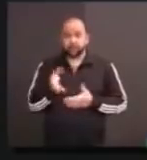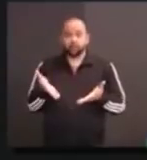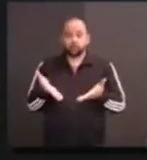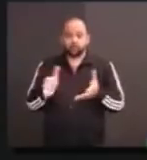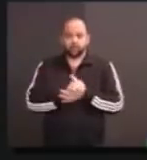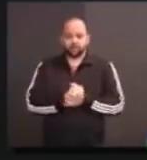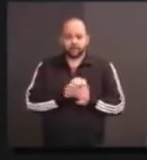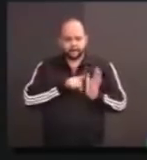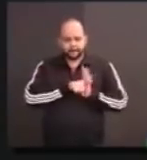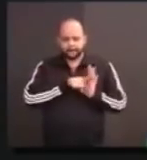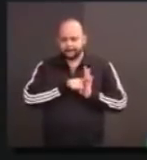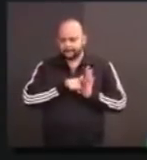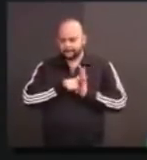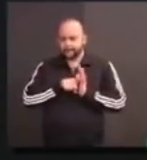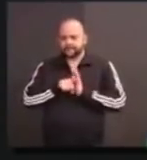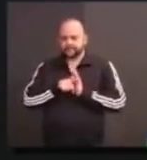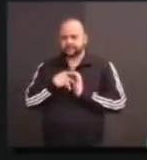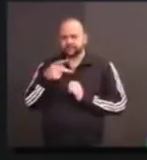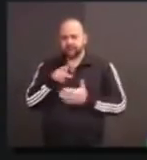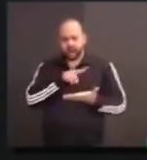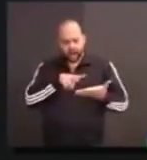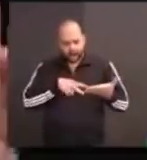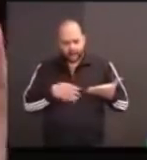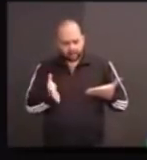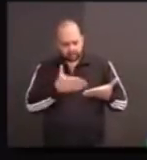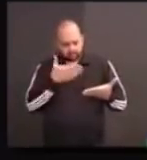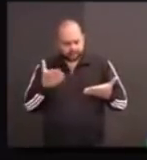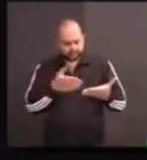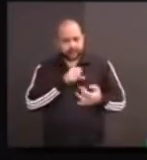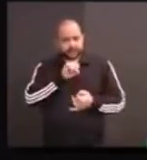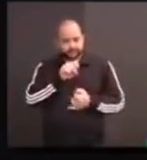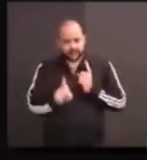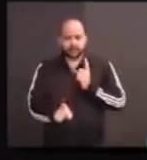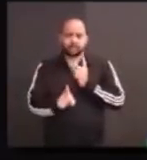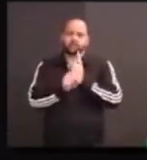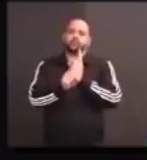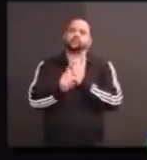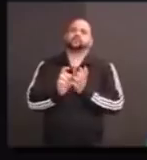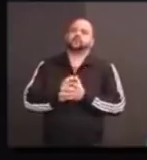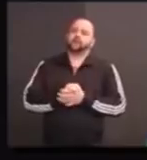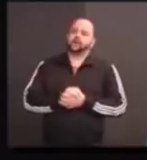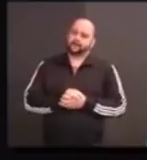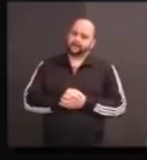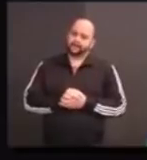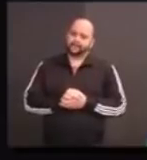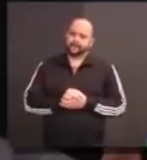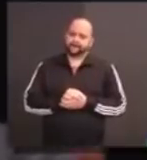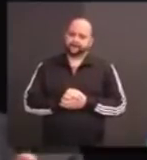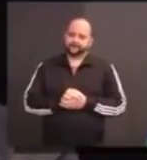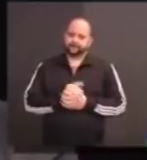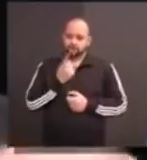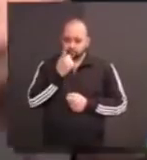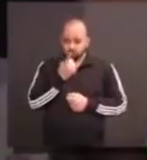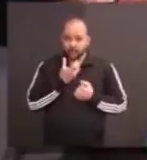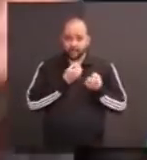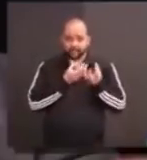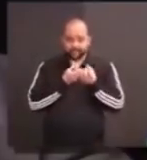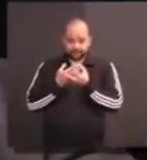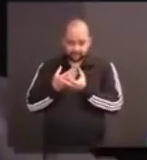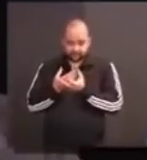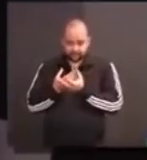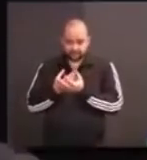pesquisem suas páginas. Se vocês encontrarem Uma mensagem de Chico